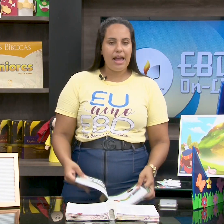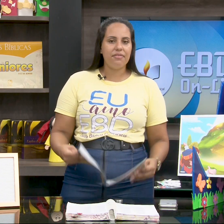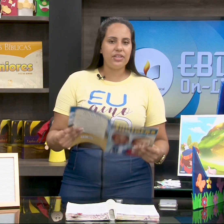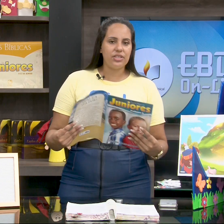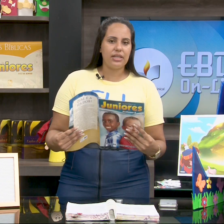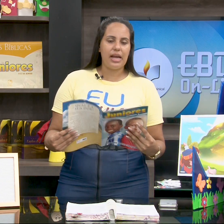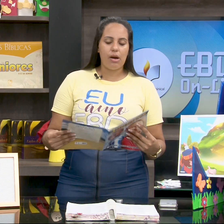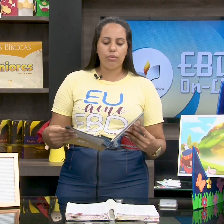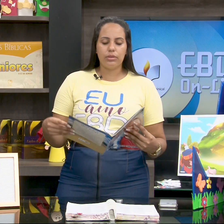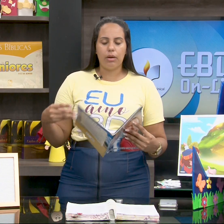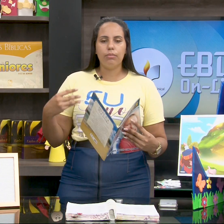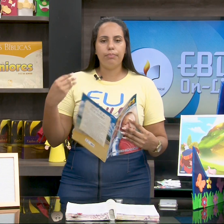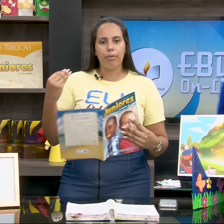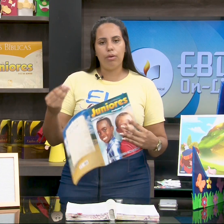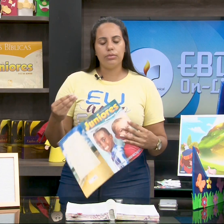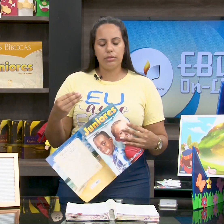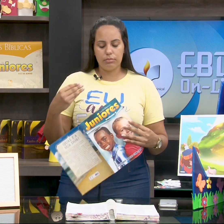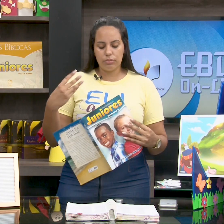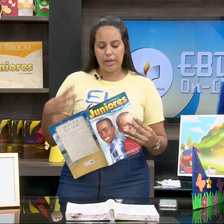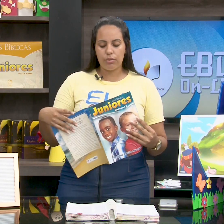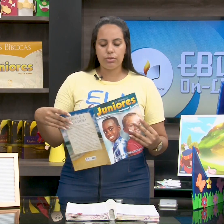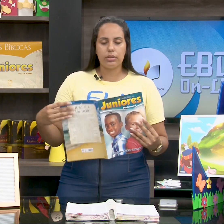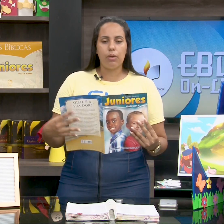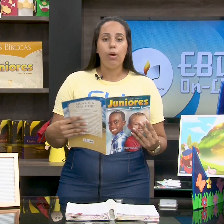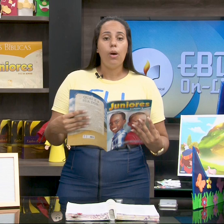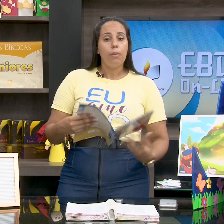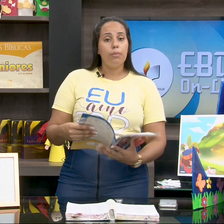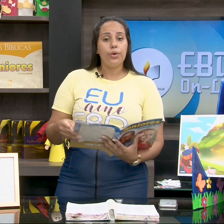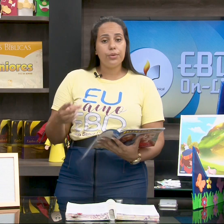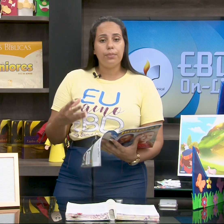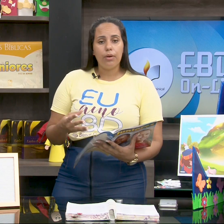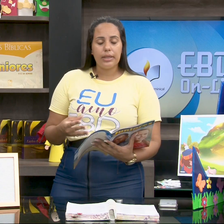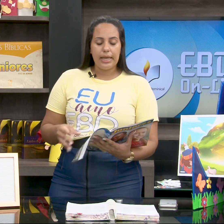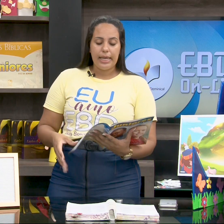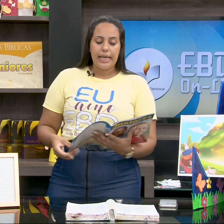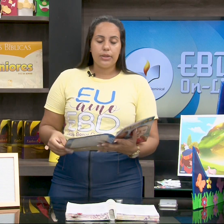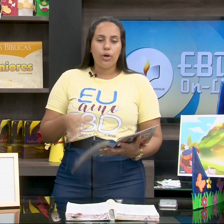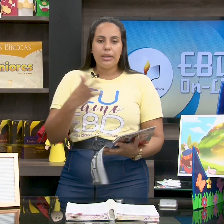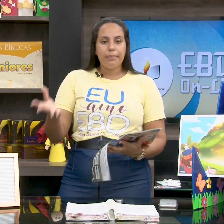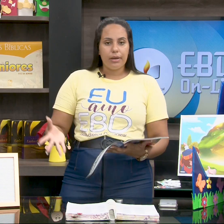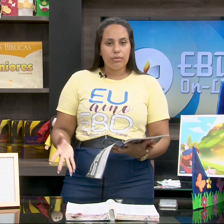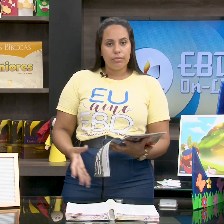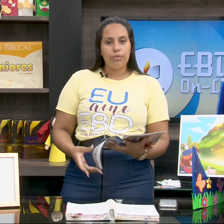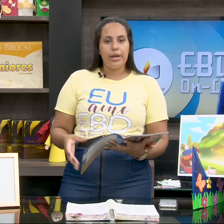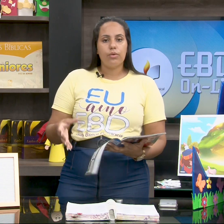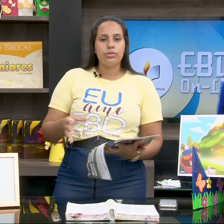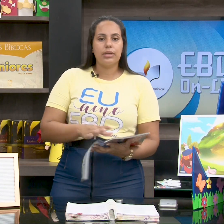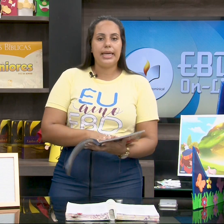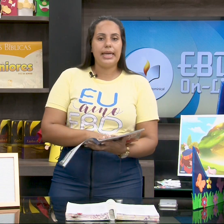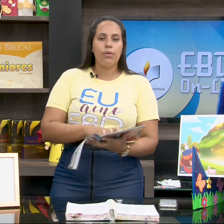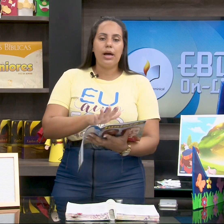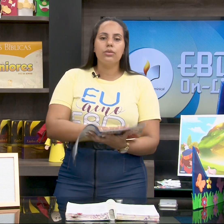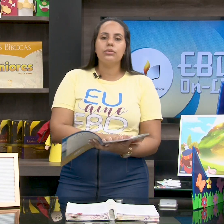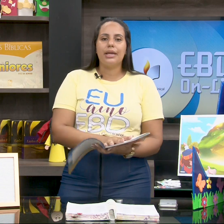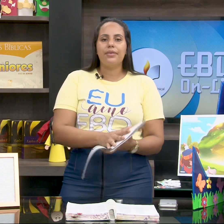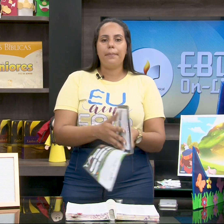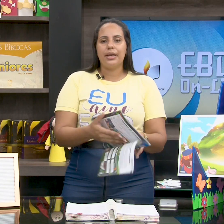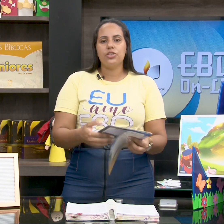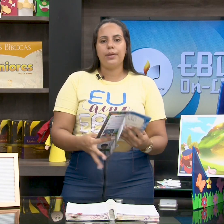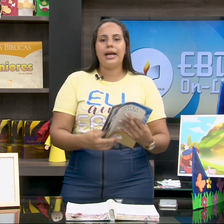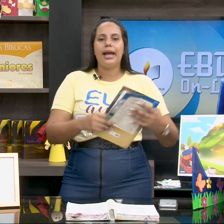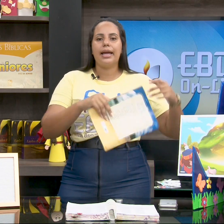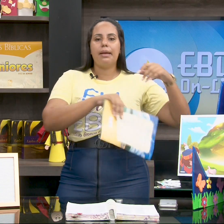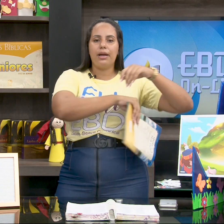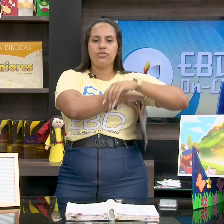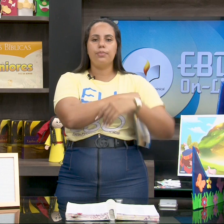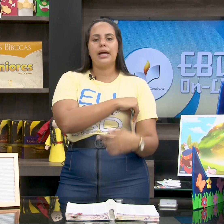a revista, né, algo tão bom, um recurso tão muito bom, né? Todo em branco, um recurso que o aluno teve apenas